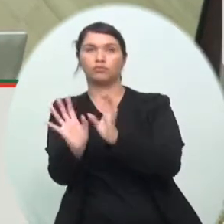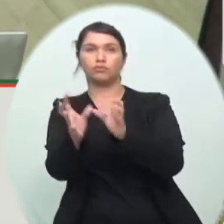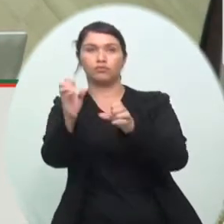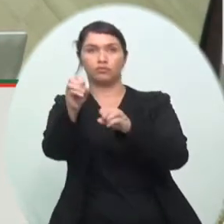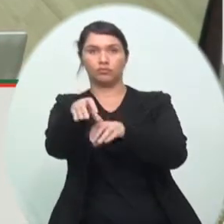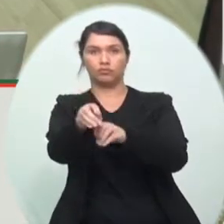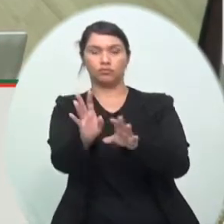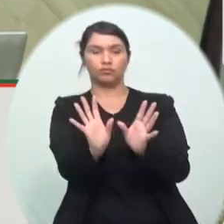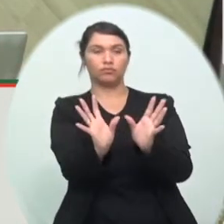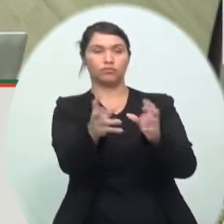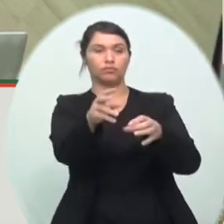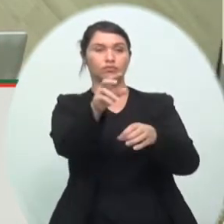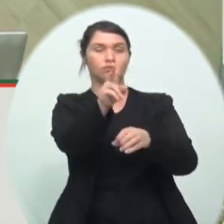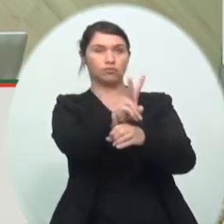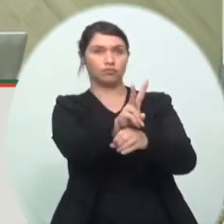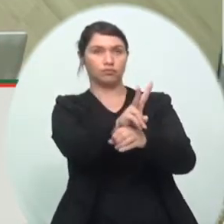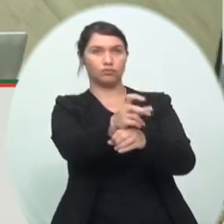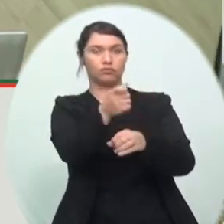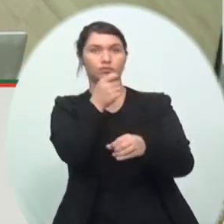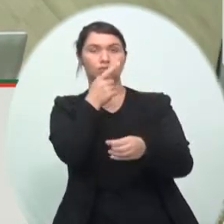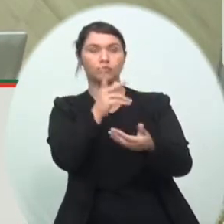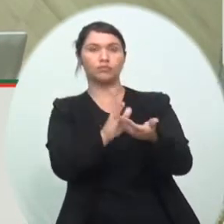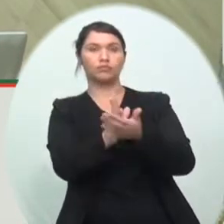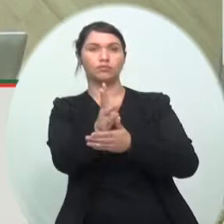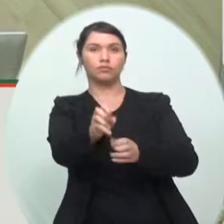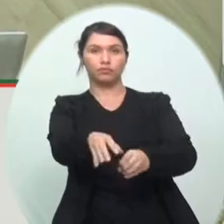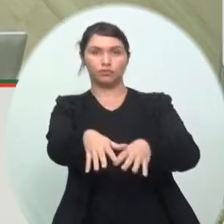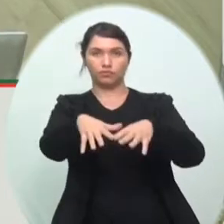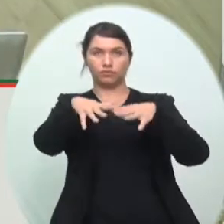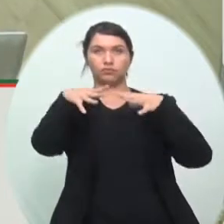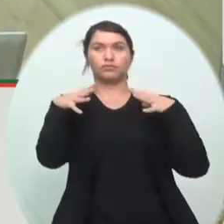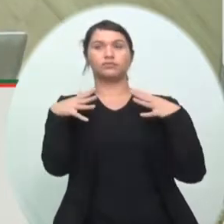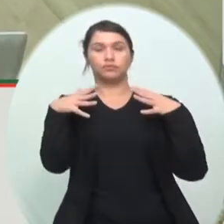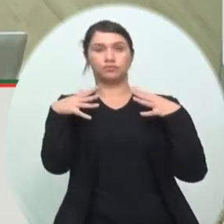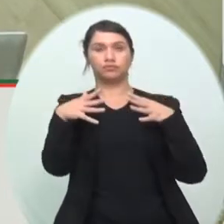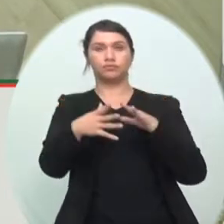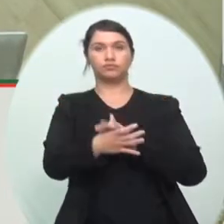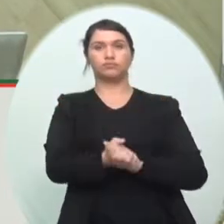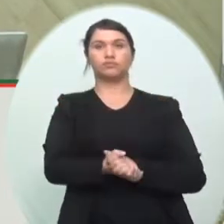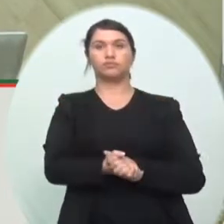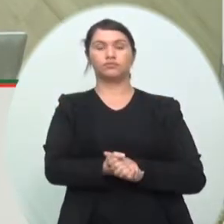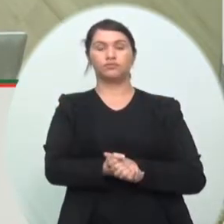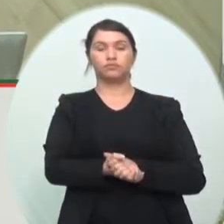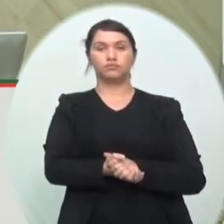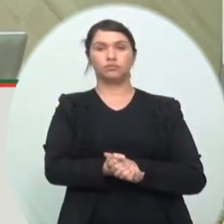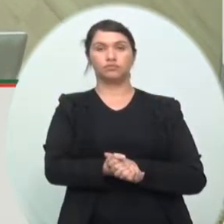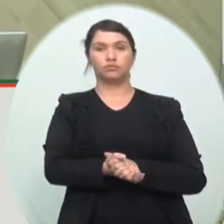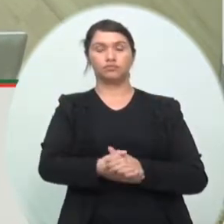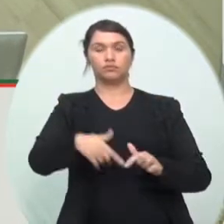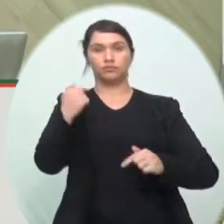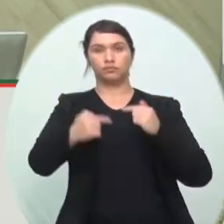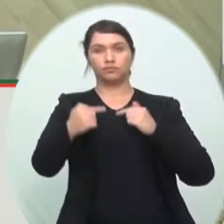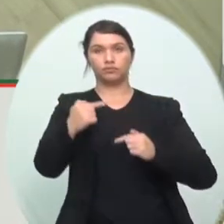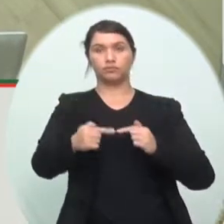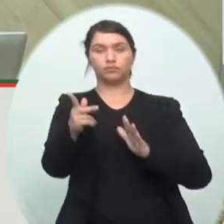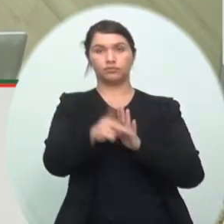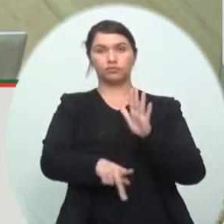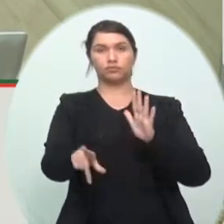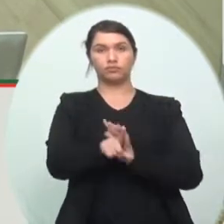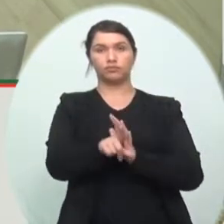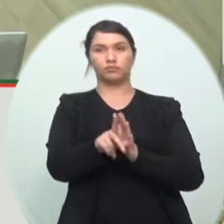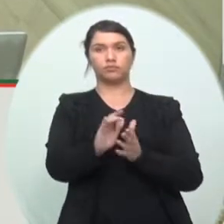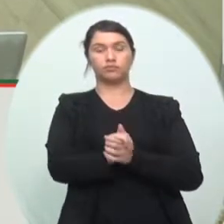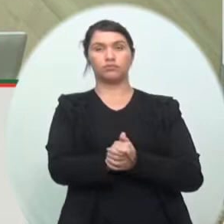Educação e Fiscalização opinaram pela aprovação, encaminhando a deliberação do plenário. Está em discussão o